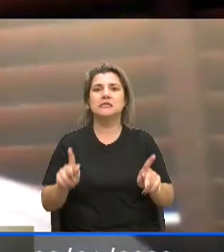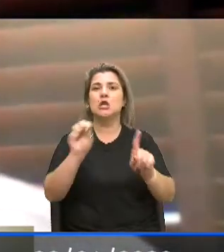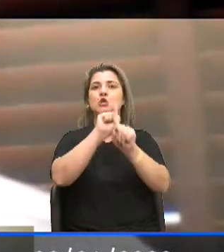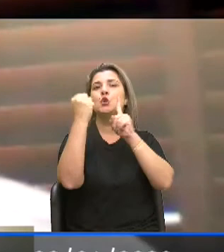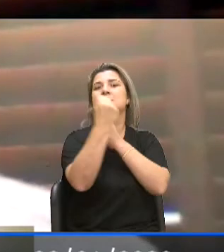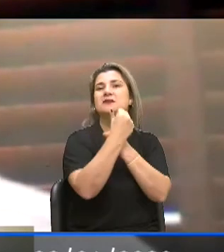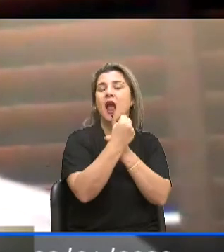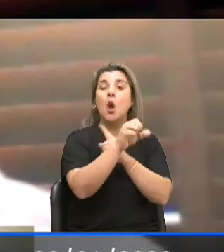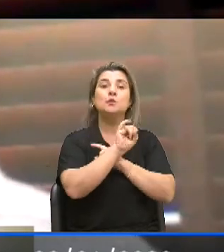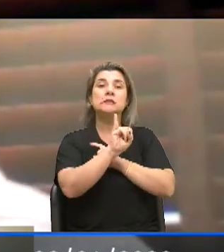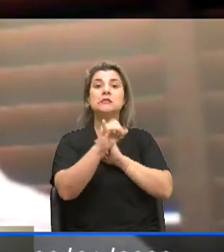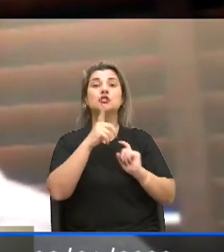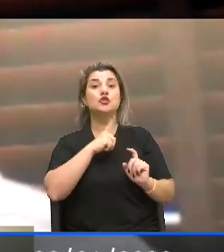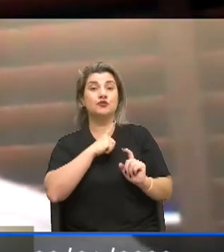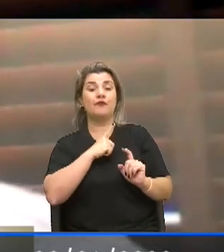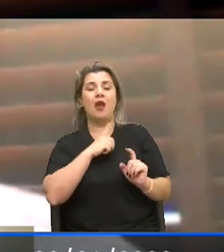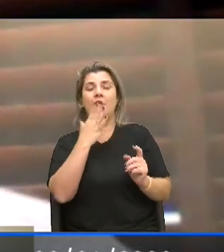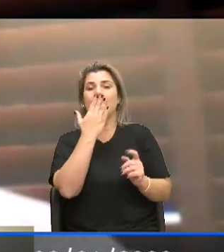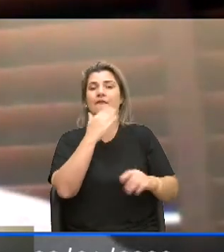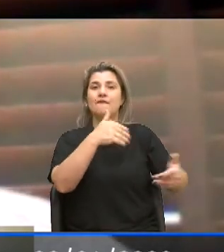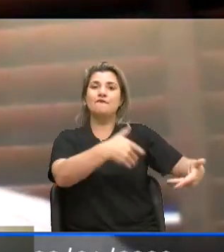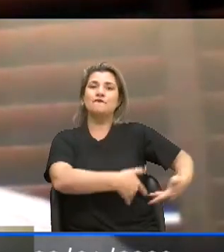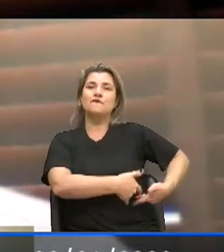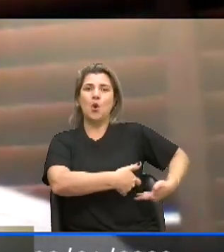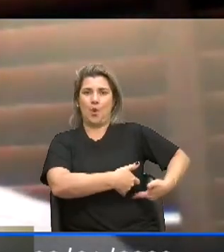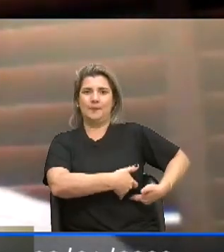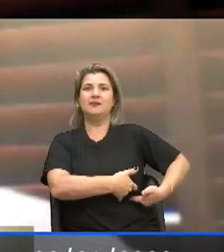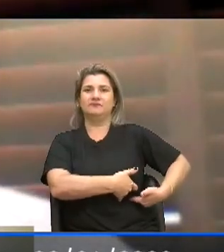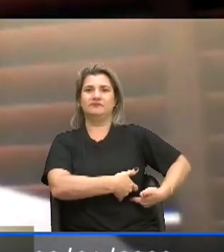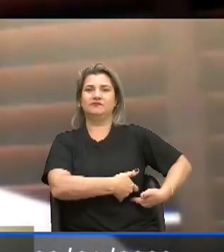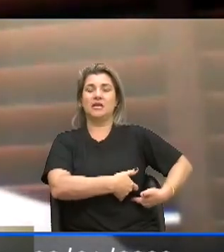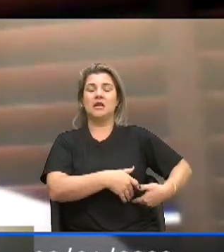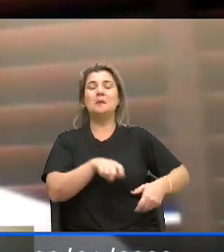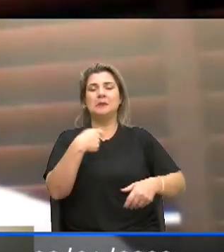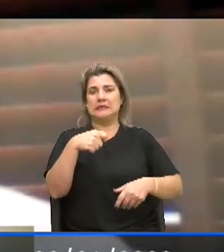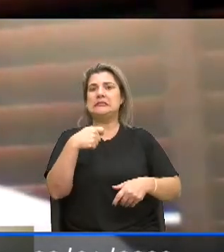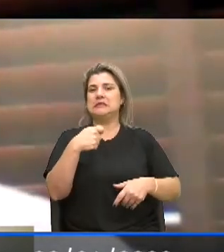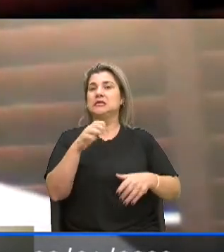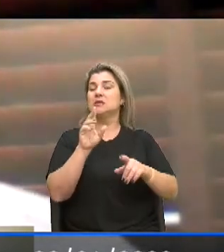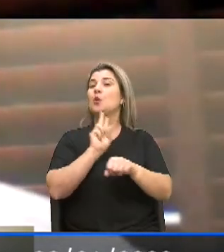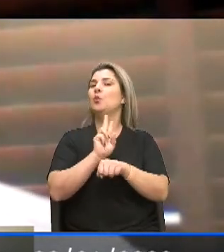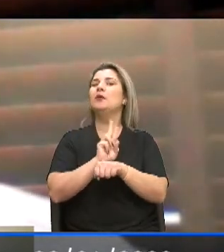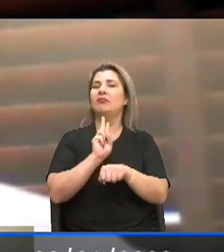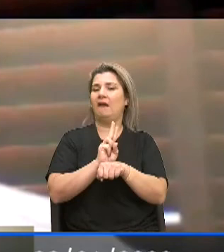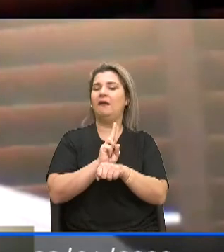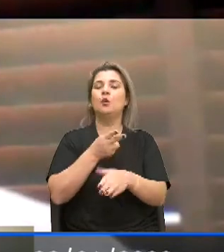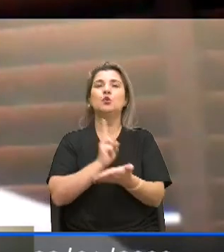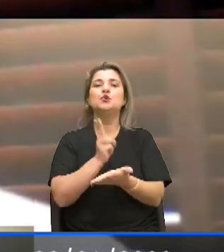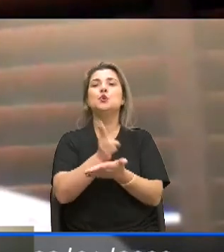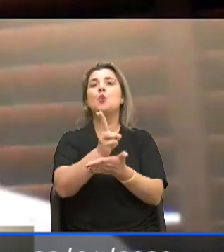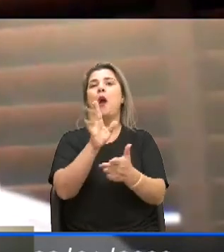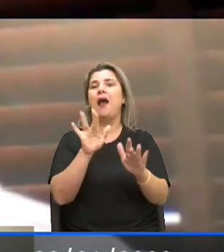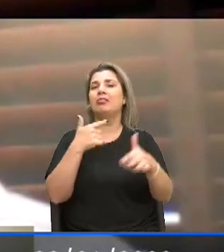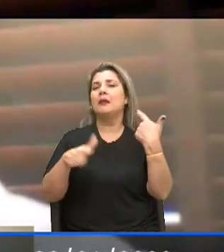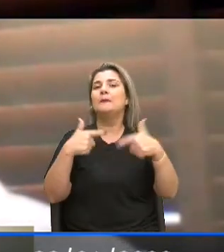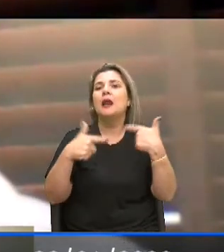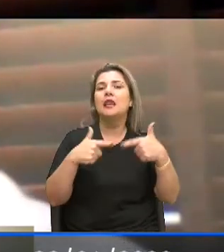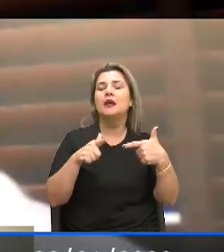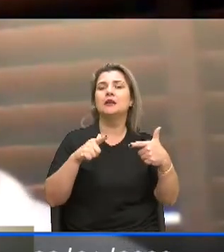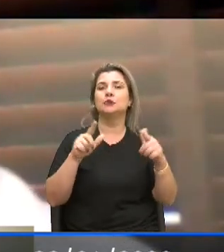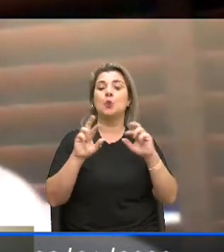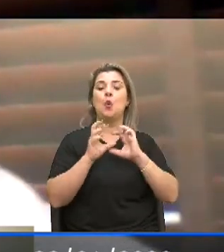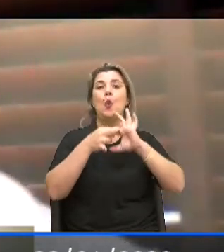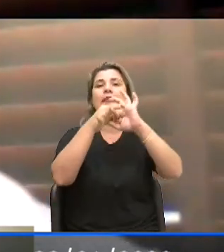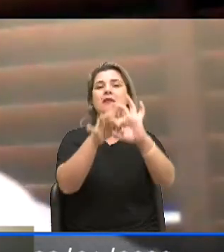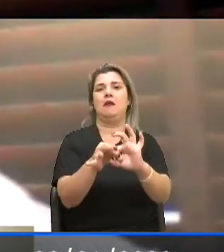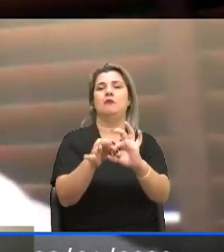correria de gente atrás de comida. E nós temos que preservar isso e continuar trabalhando em união para todos. Parabéns, muito obrigado a